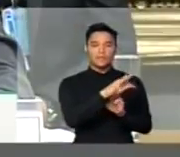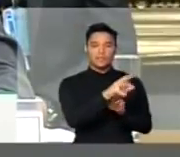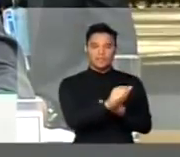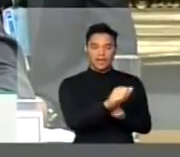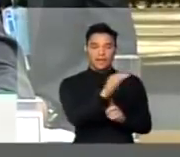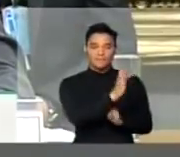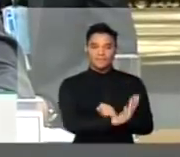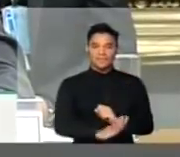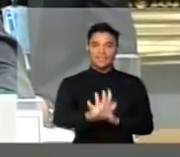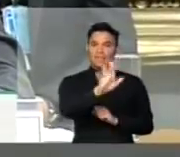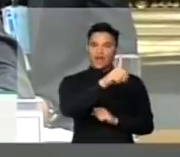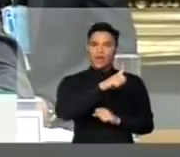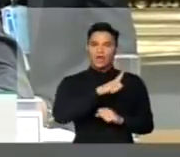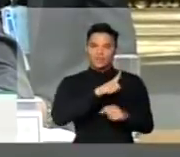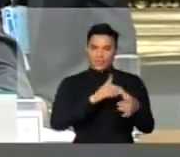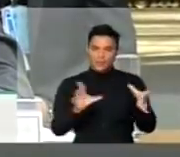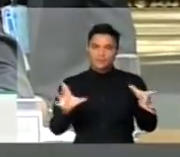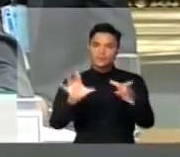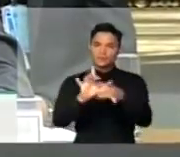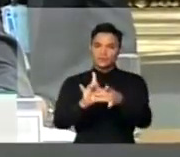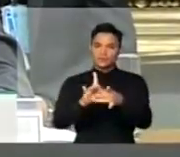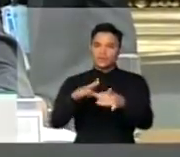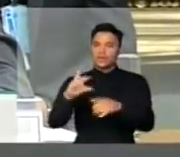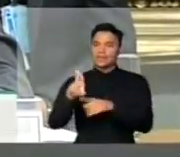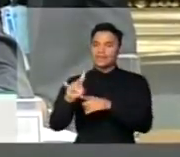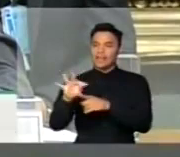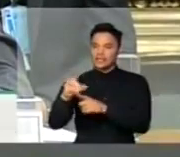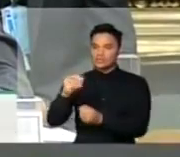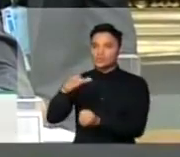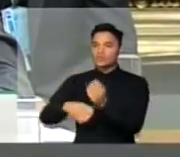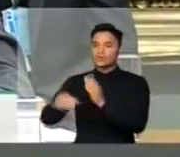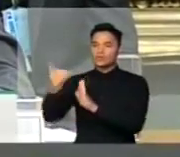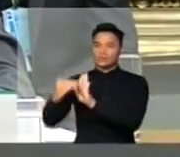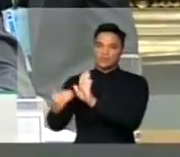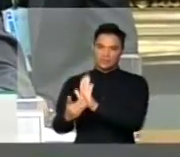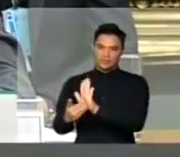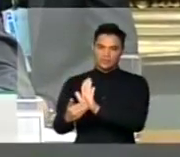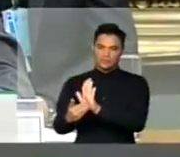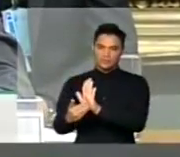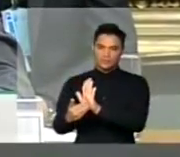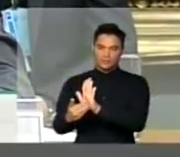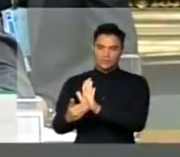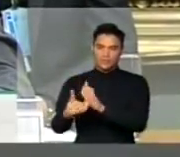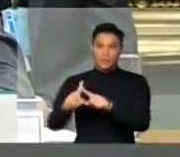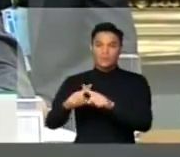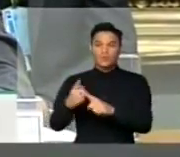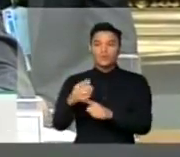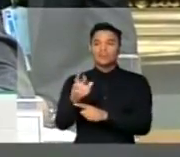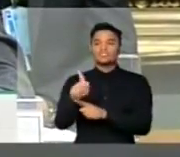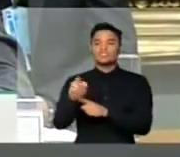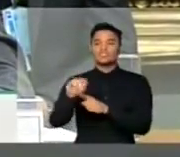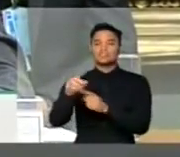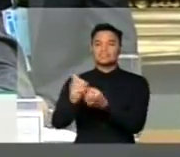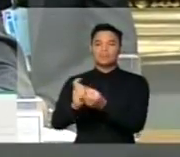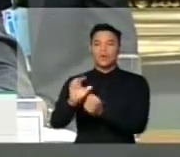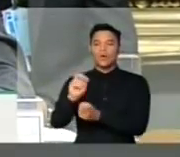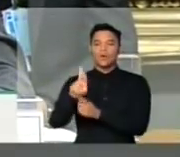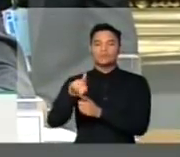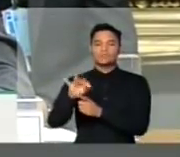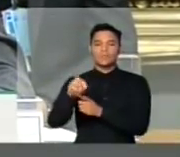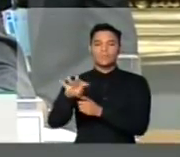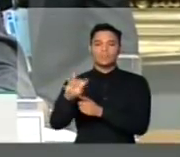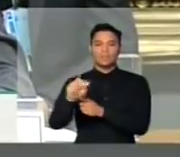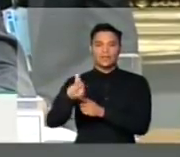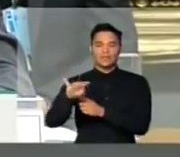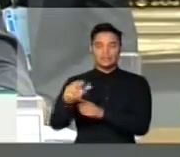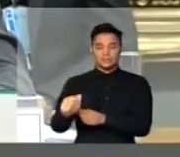que vincula a abertura de crédito suplementar por decreto. Gestão orçamentária. A adoção de medidas